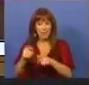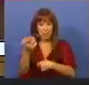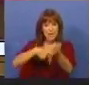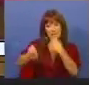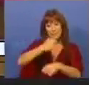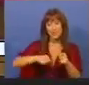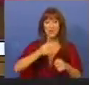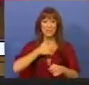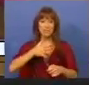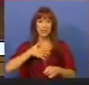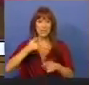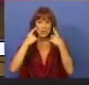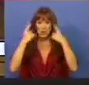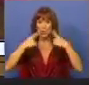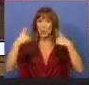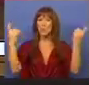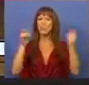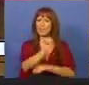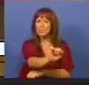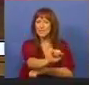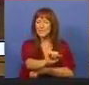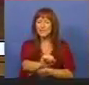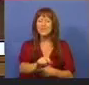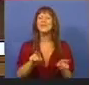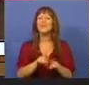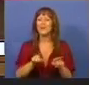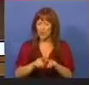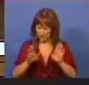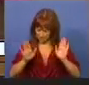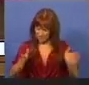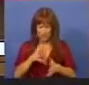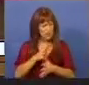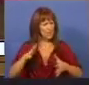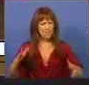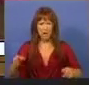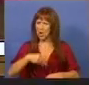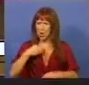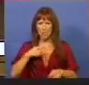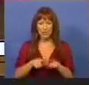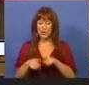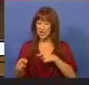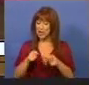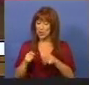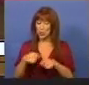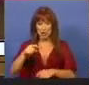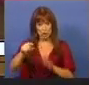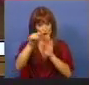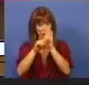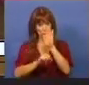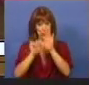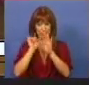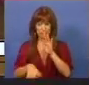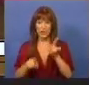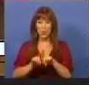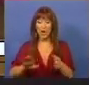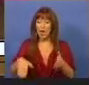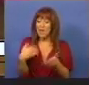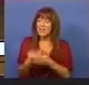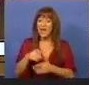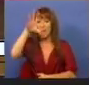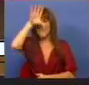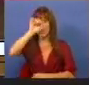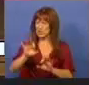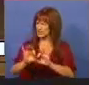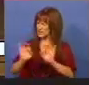alienação do património público, não deixa de ser merecedor da maior preocupação que a gestão do seu estatuto seja confiada a um